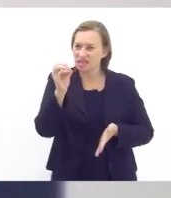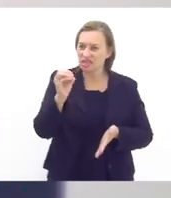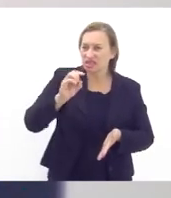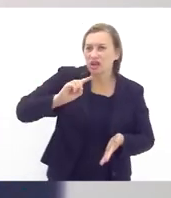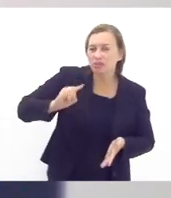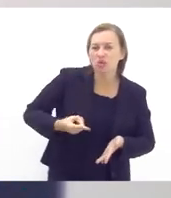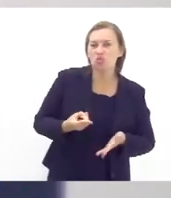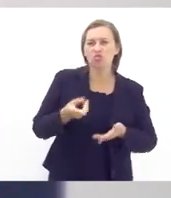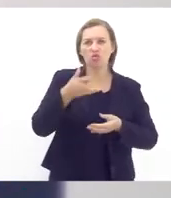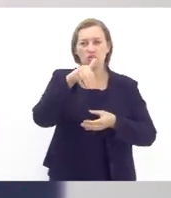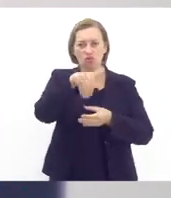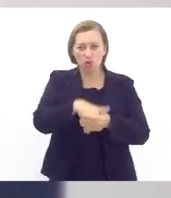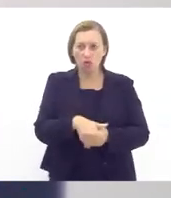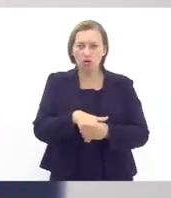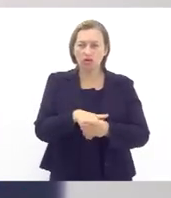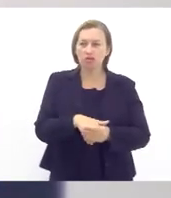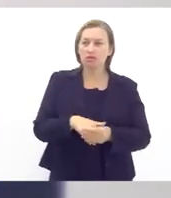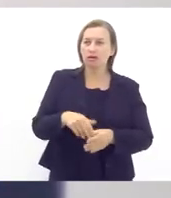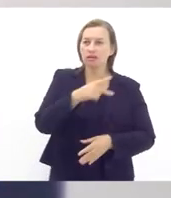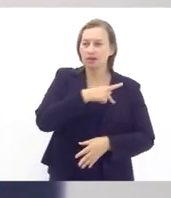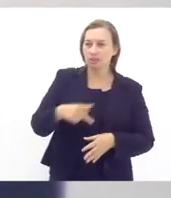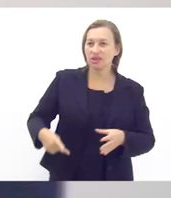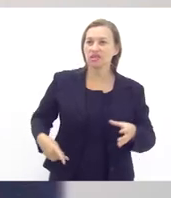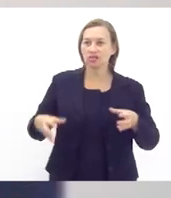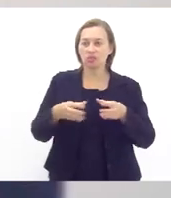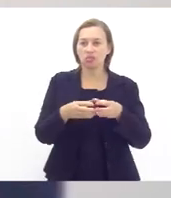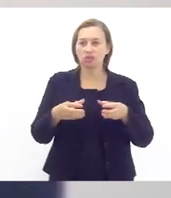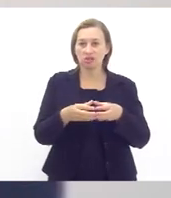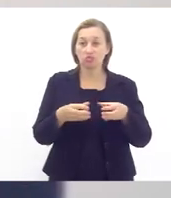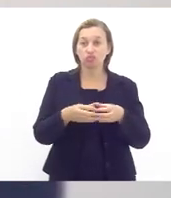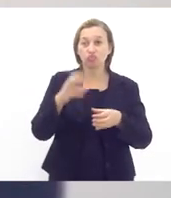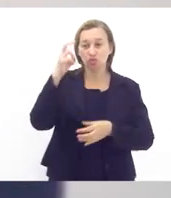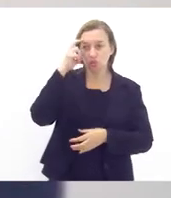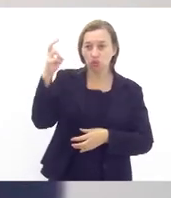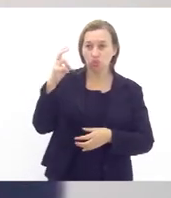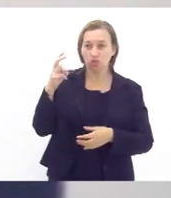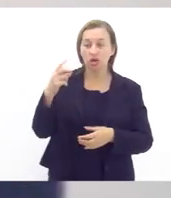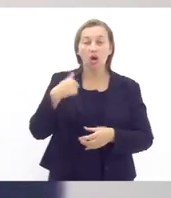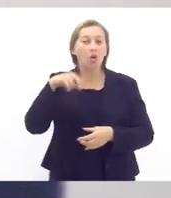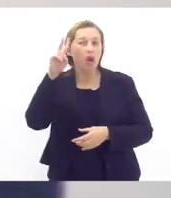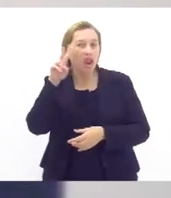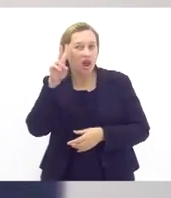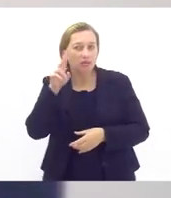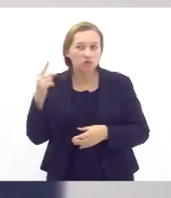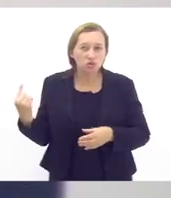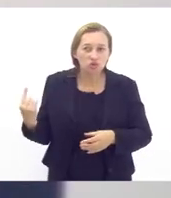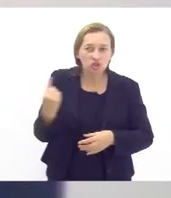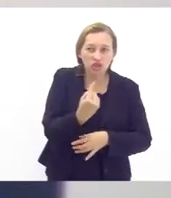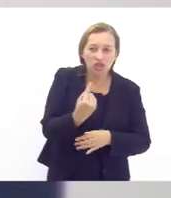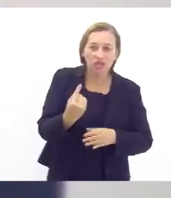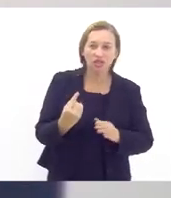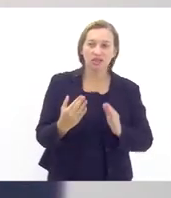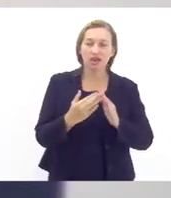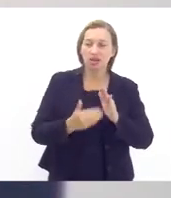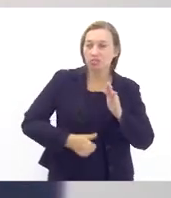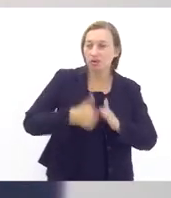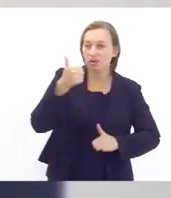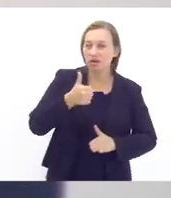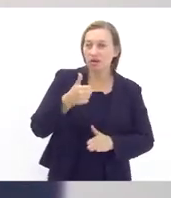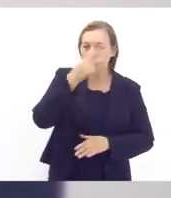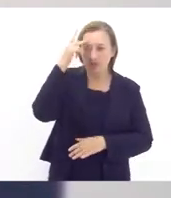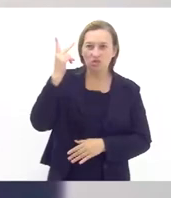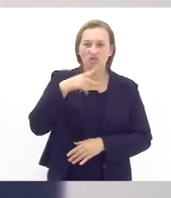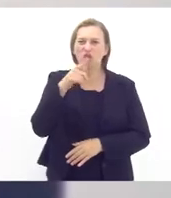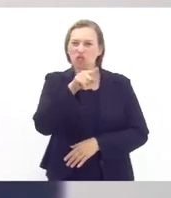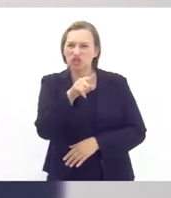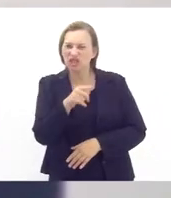votos para ser presidente da Comissão de cultura e eu me lembro que quando eu vim aqui nessa casa pela primeira vez alguém disse